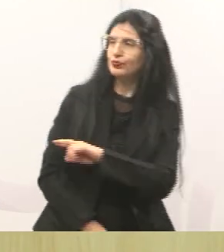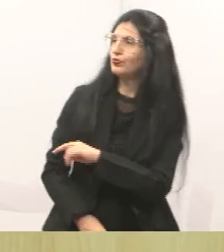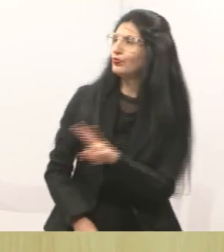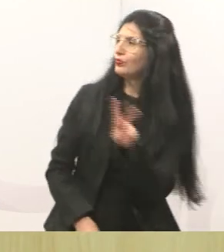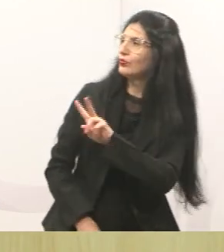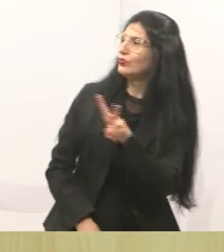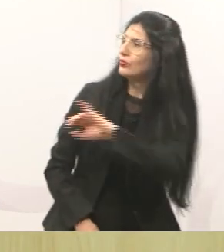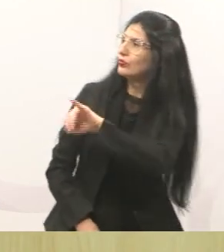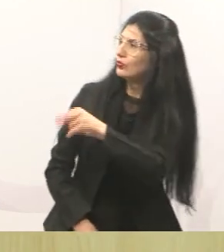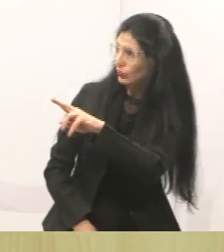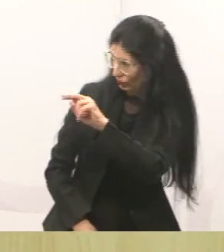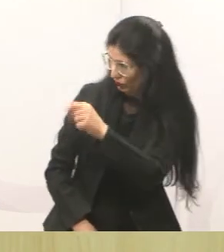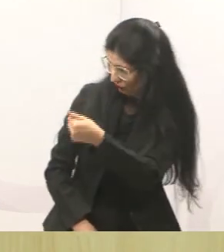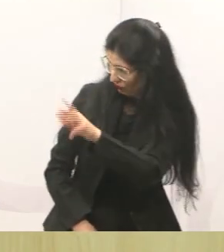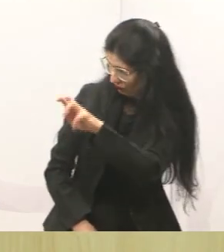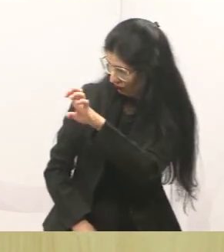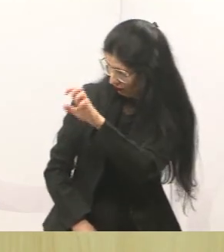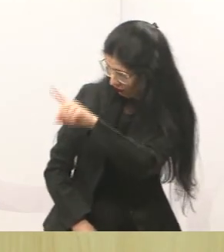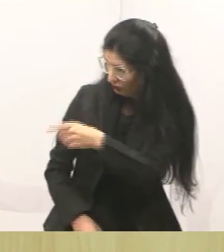Juarez Araújo.